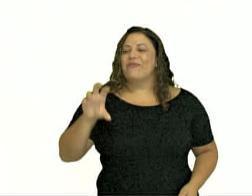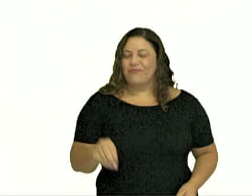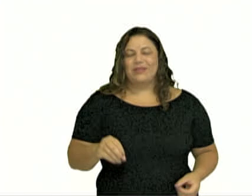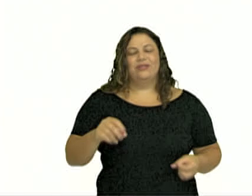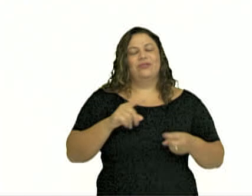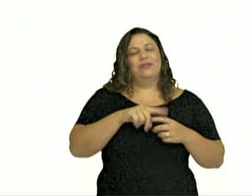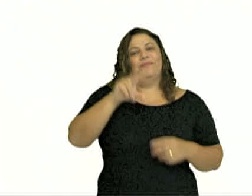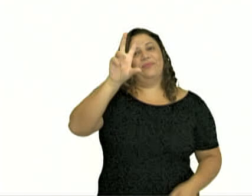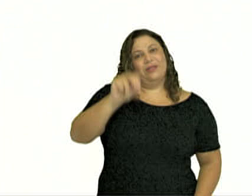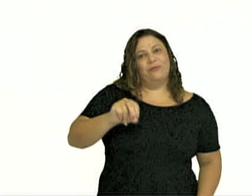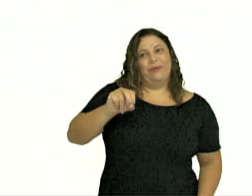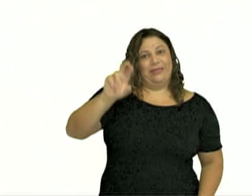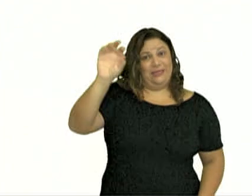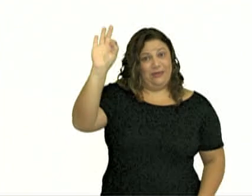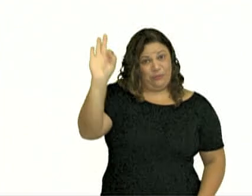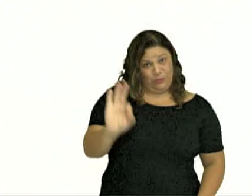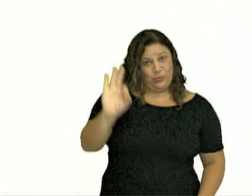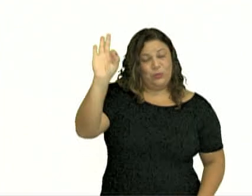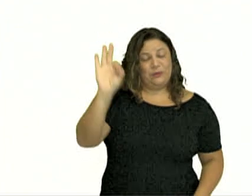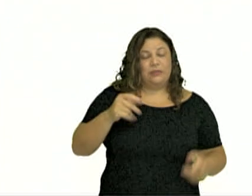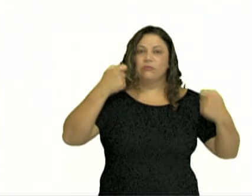são para as necessidades, né?